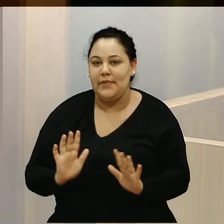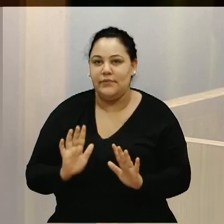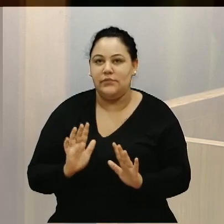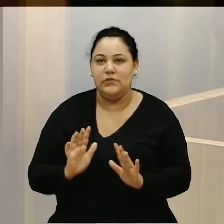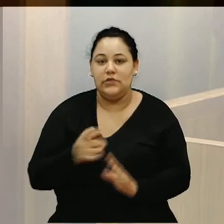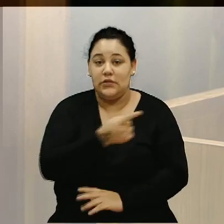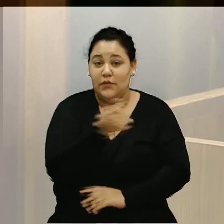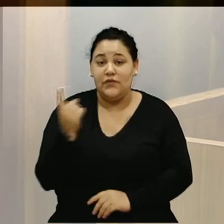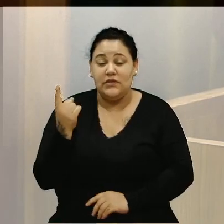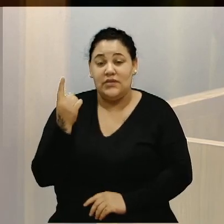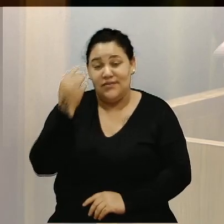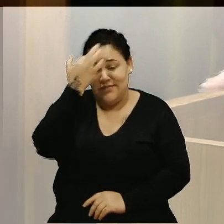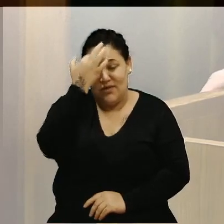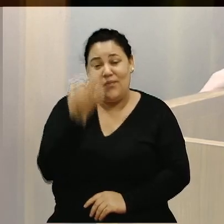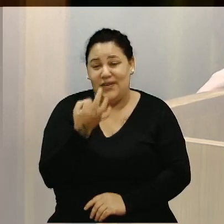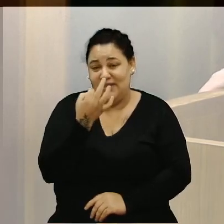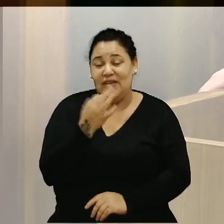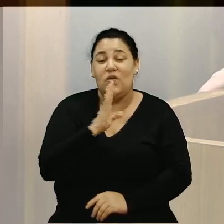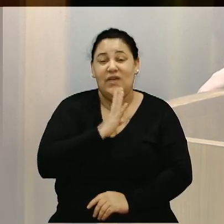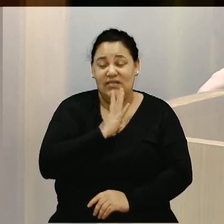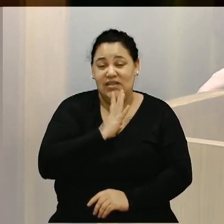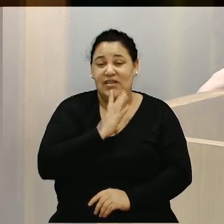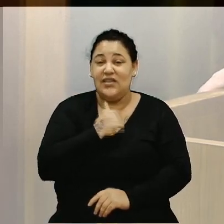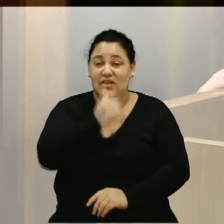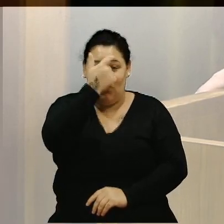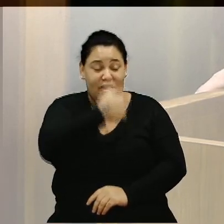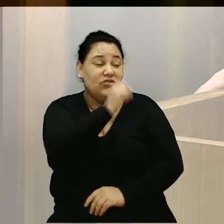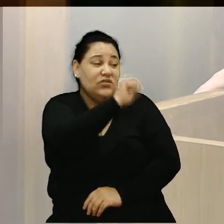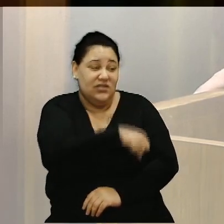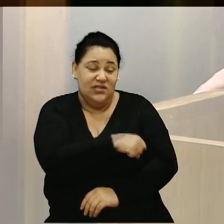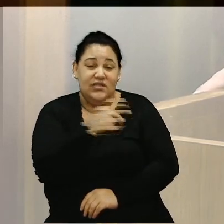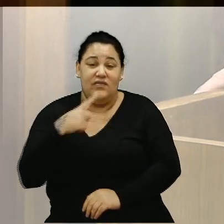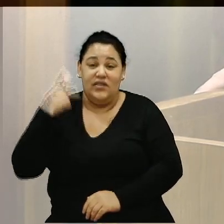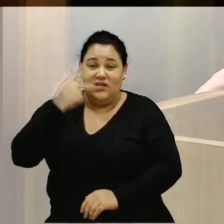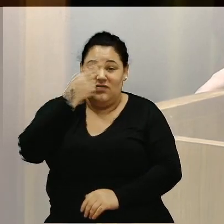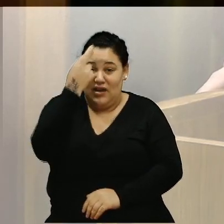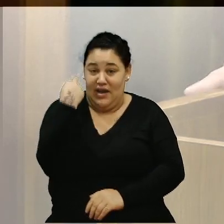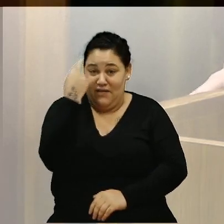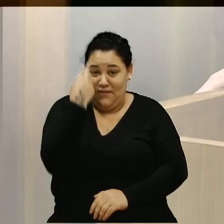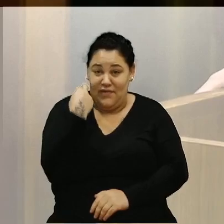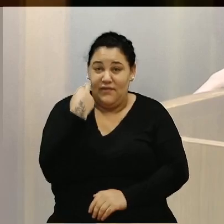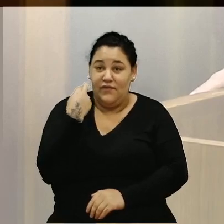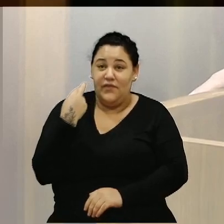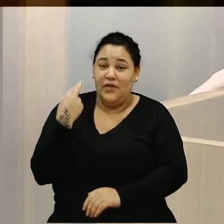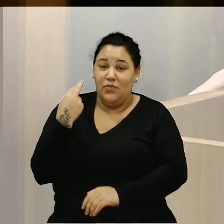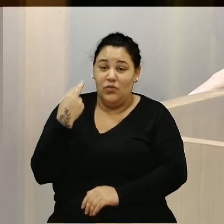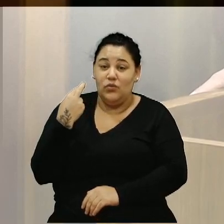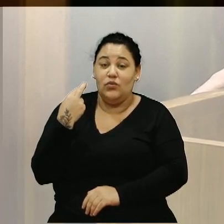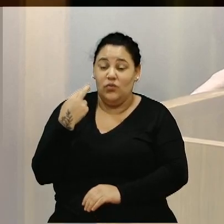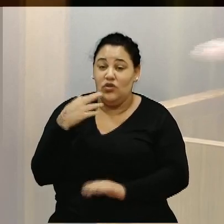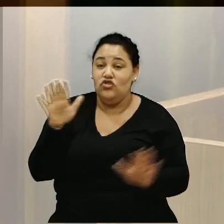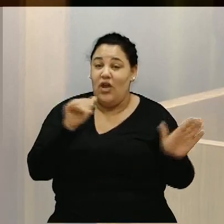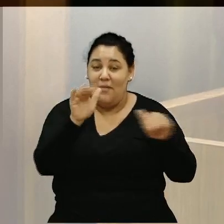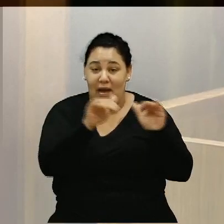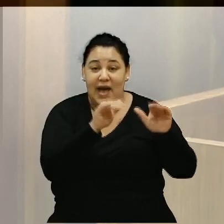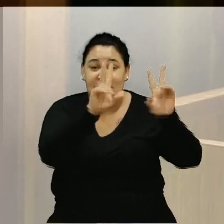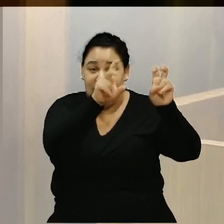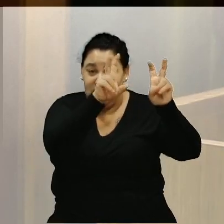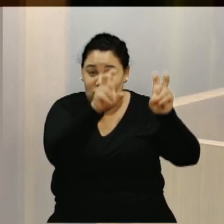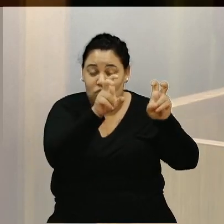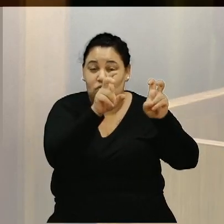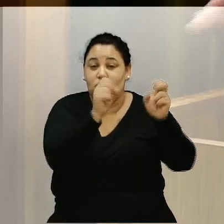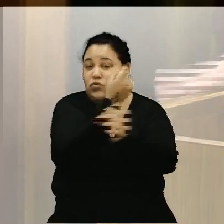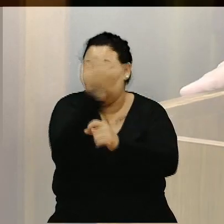ter coerência, né? E vamos, acho sim, vereador Rafael, vamos trazer esses temas para a baila, vamos pensar aí, vamos construir